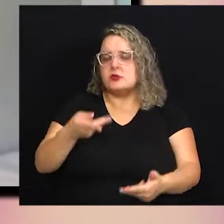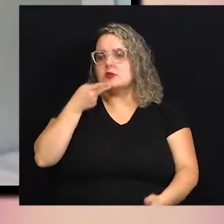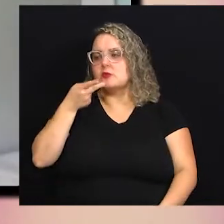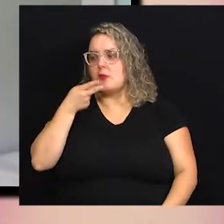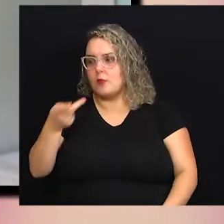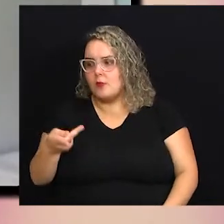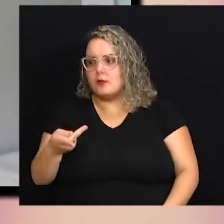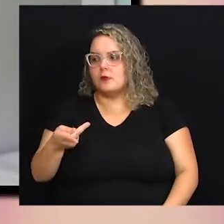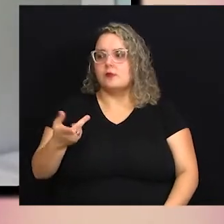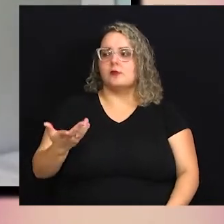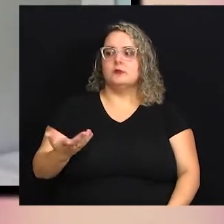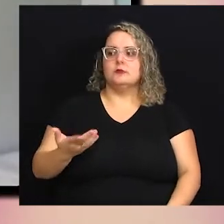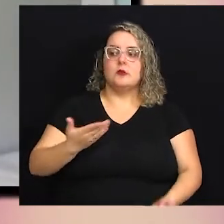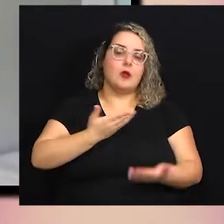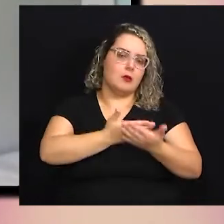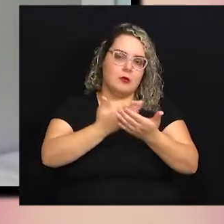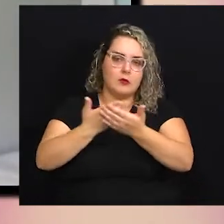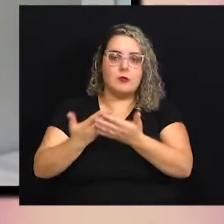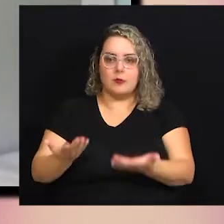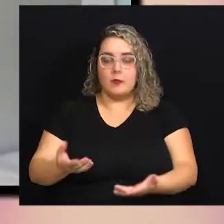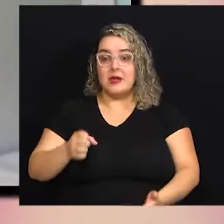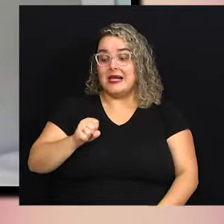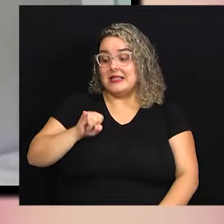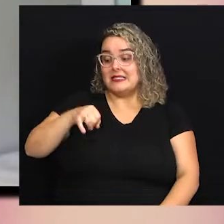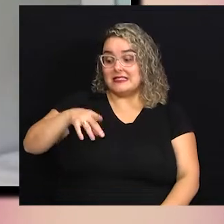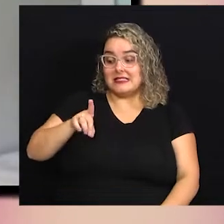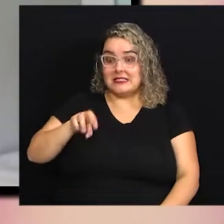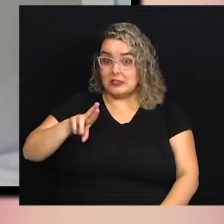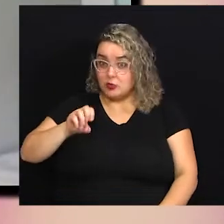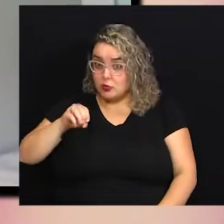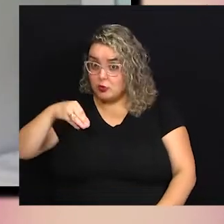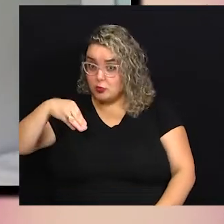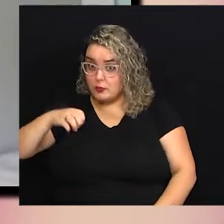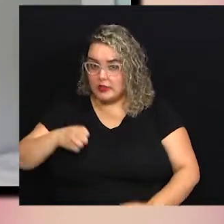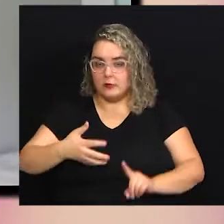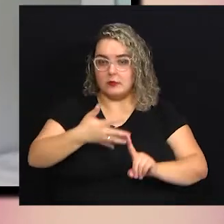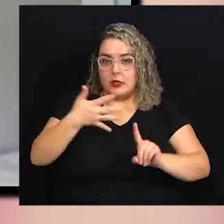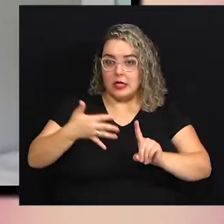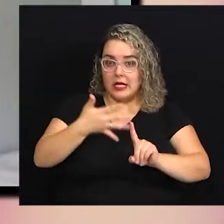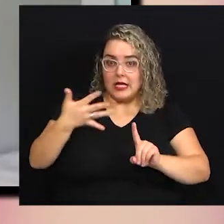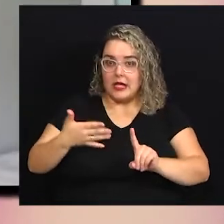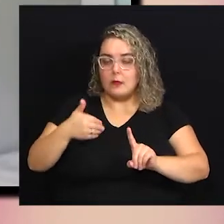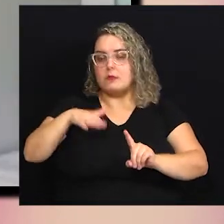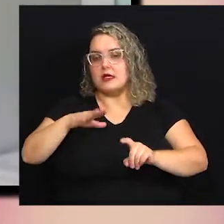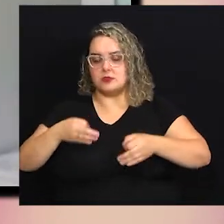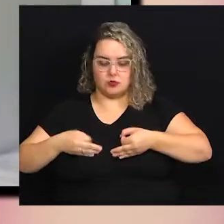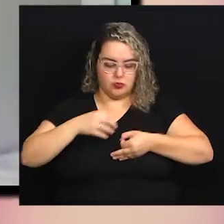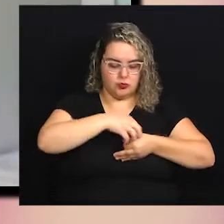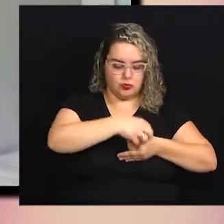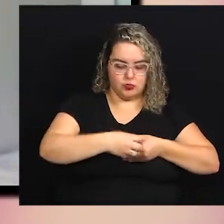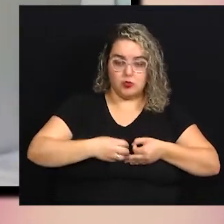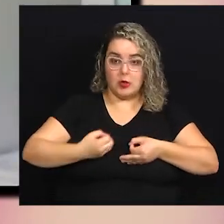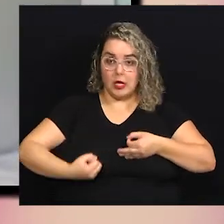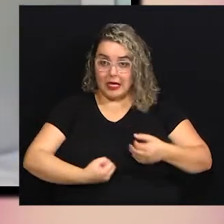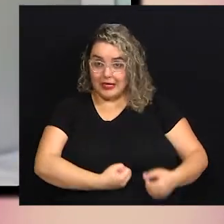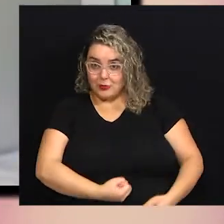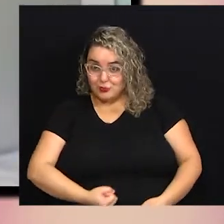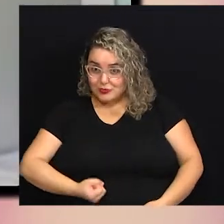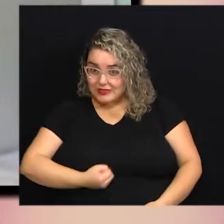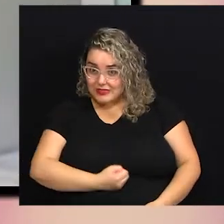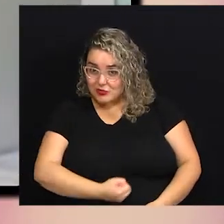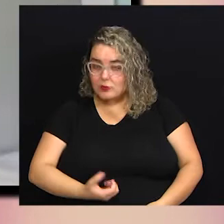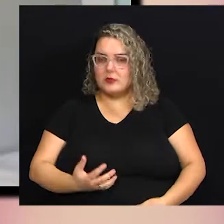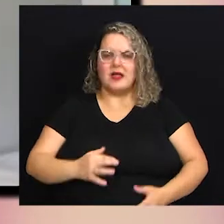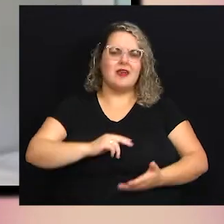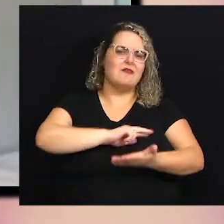de comentar em aulas, enfim, é que a síndrome é muito mais do que ver um ovário policístico a ultrassom,